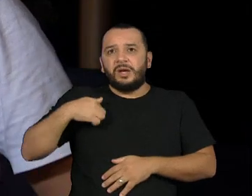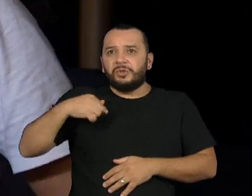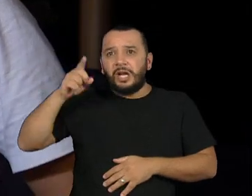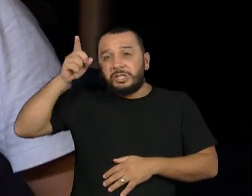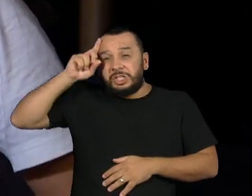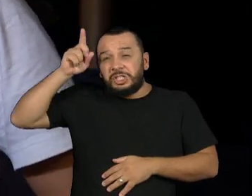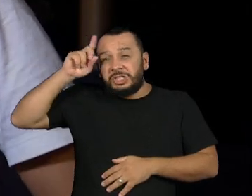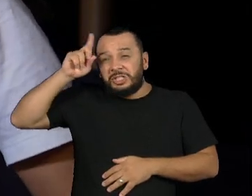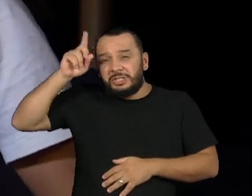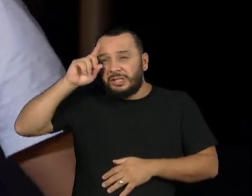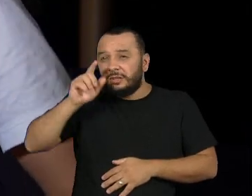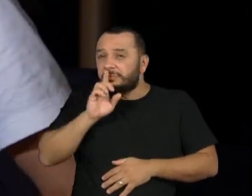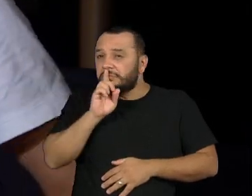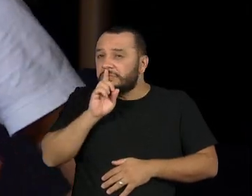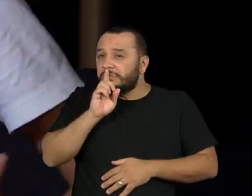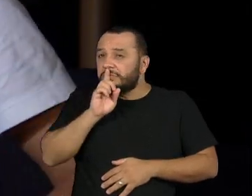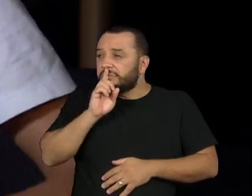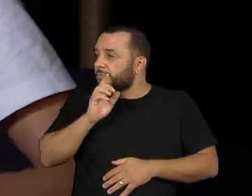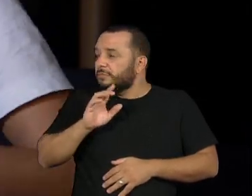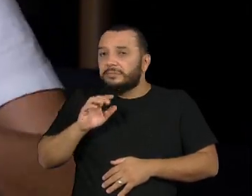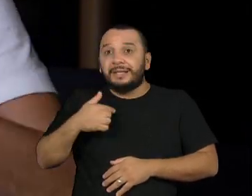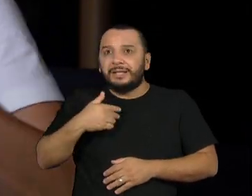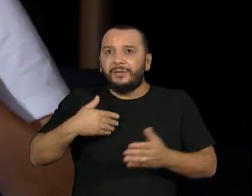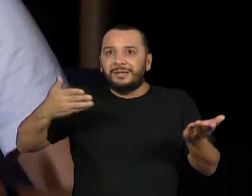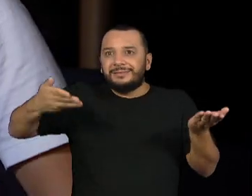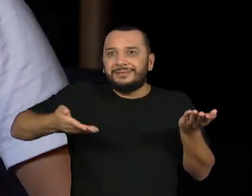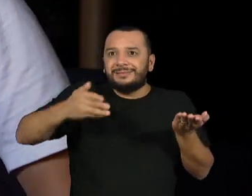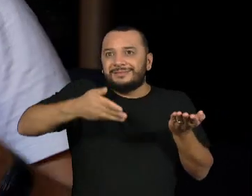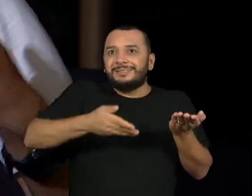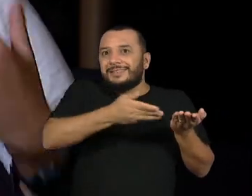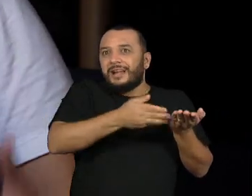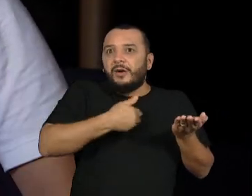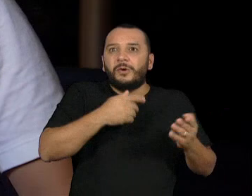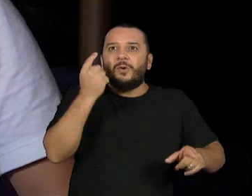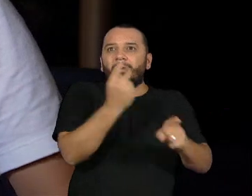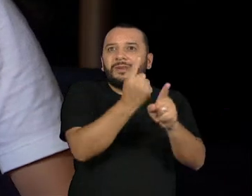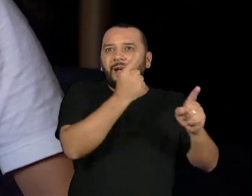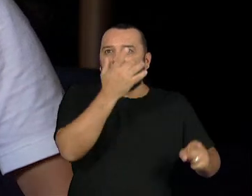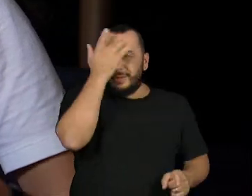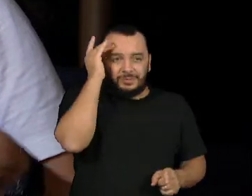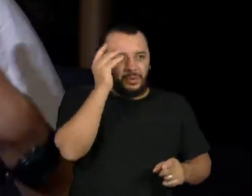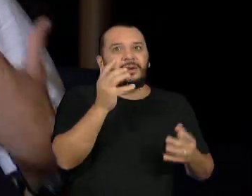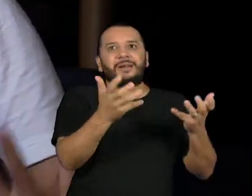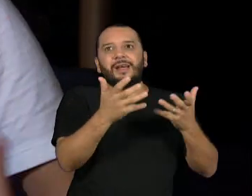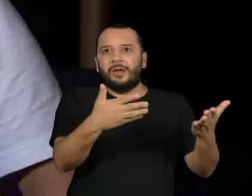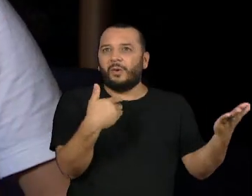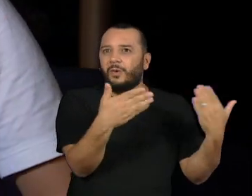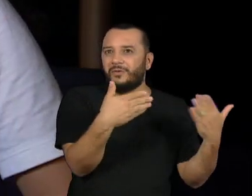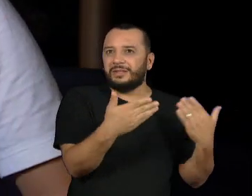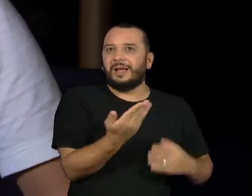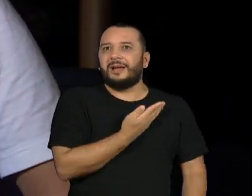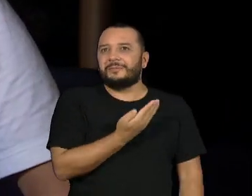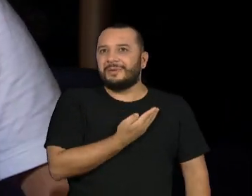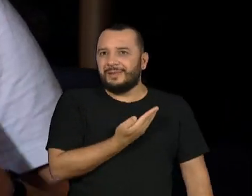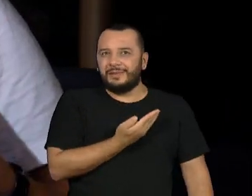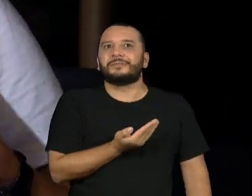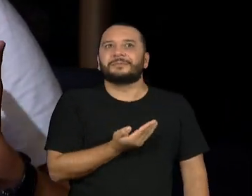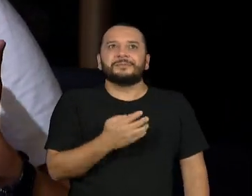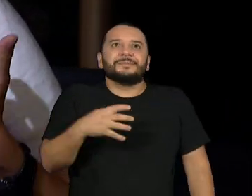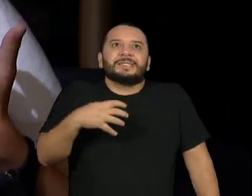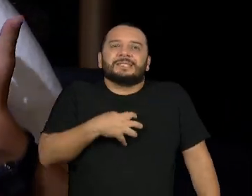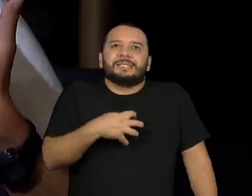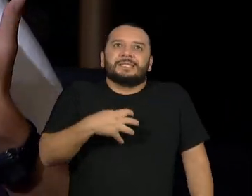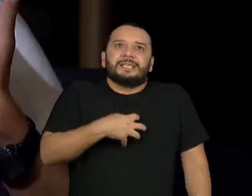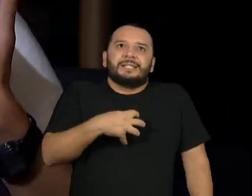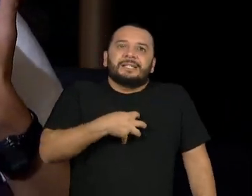ninguém. Então eu chegava num porto querendo, assim, encontrar pessoas, conversar com pessoas, estar com amigos, onde eu me sentia